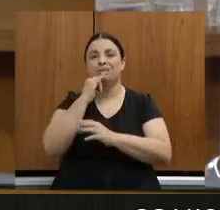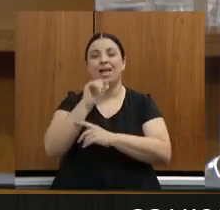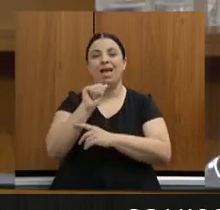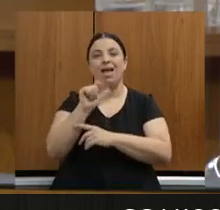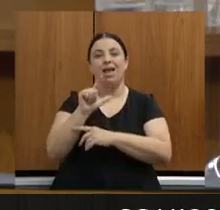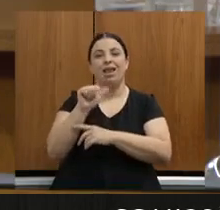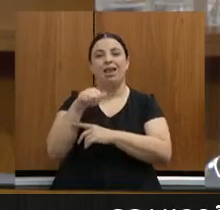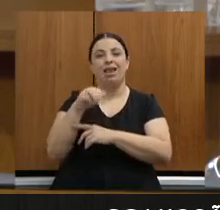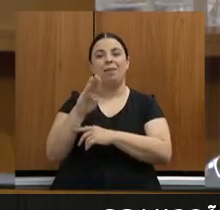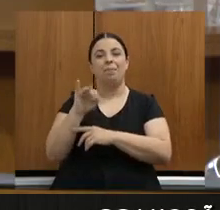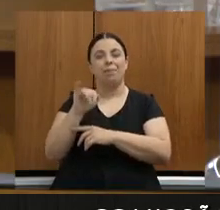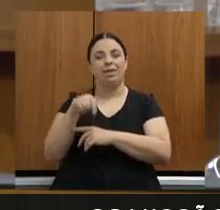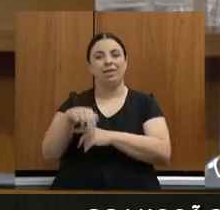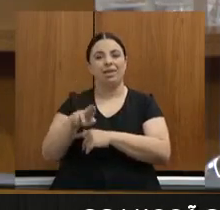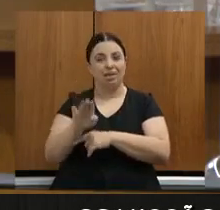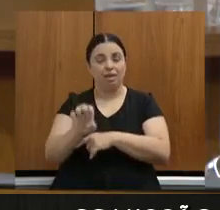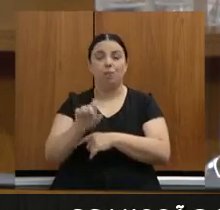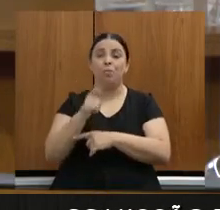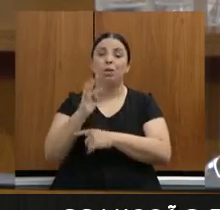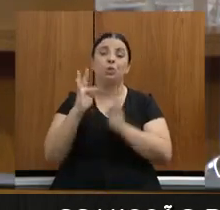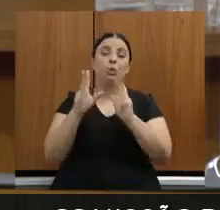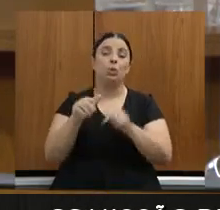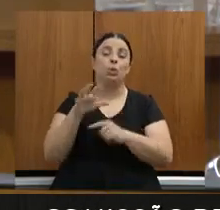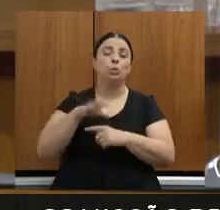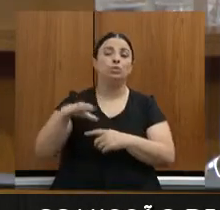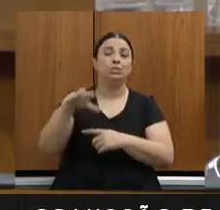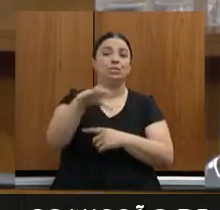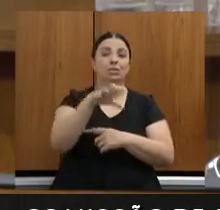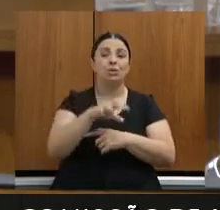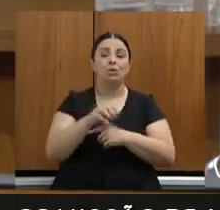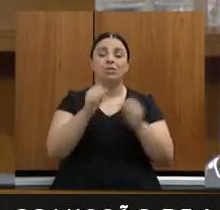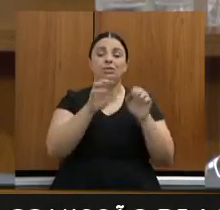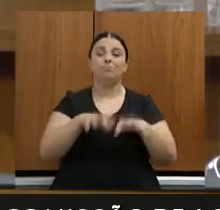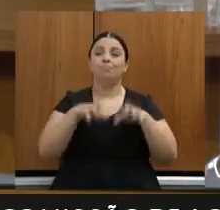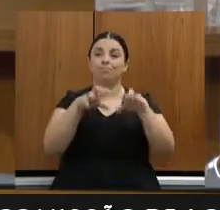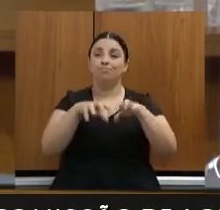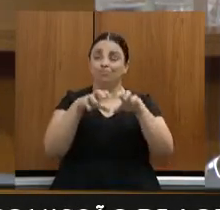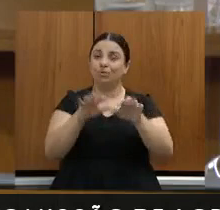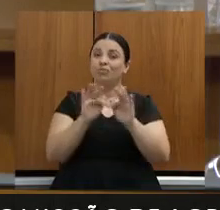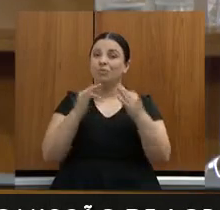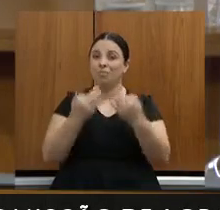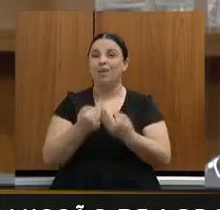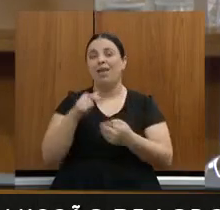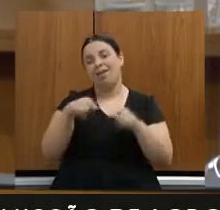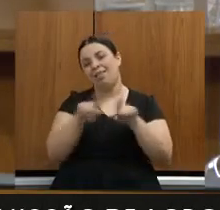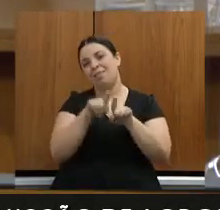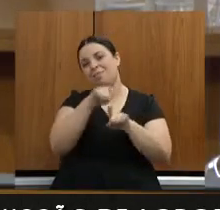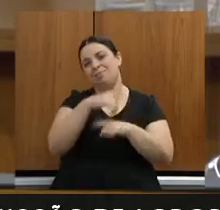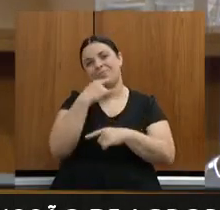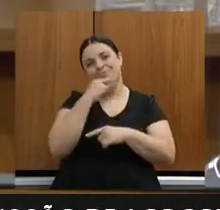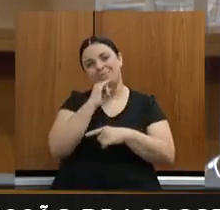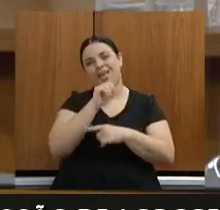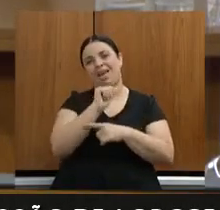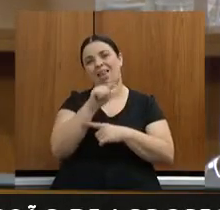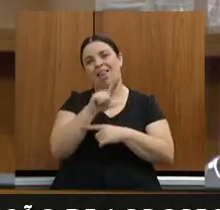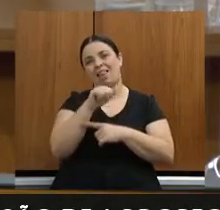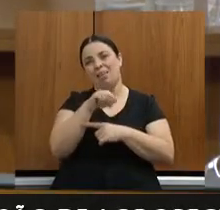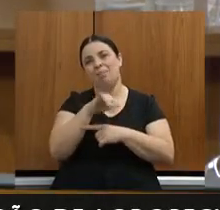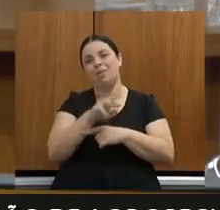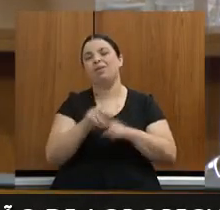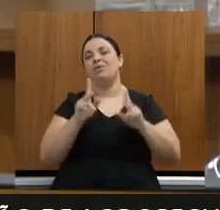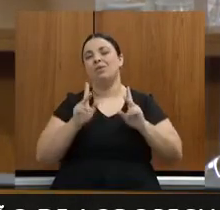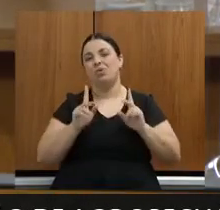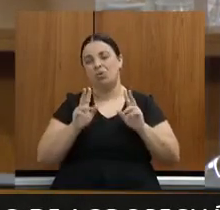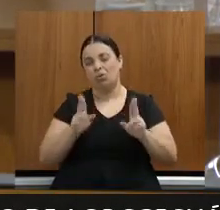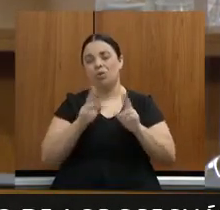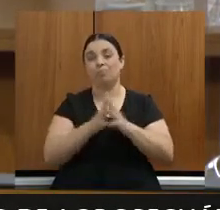todos os setores das nossas lágrimas você familiares e setor de Alambique não é diferente também atendimento na hora